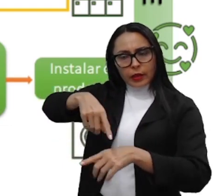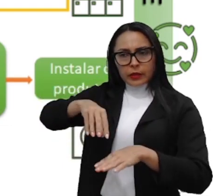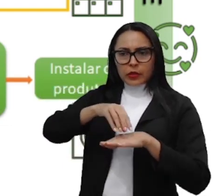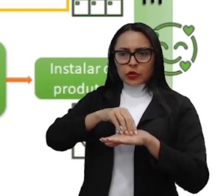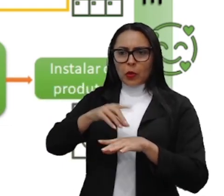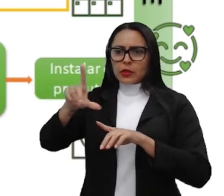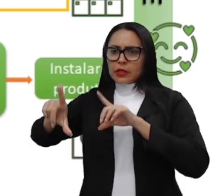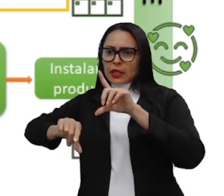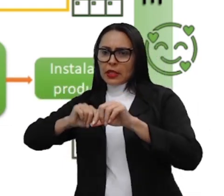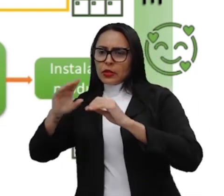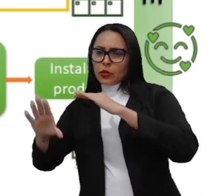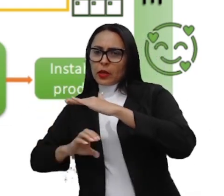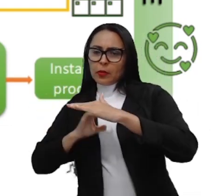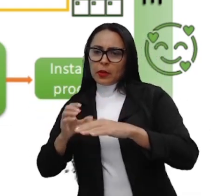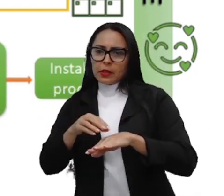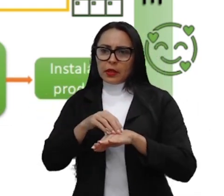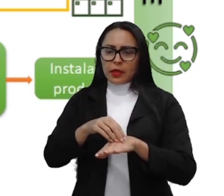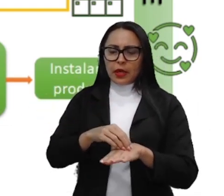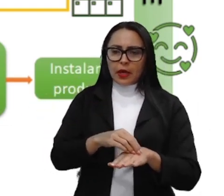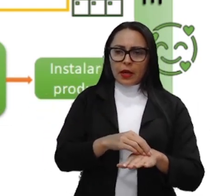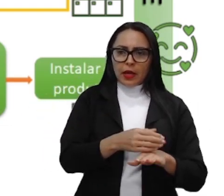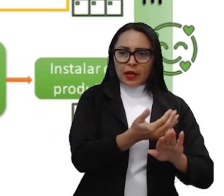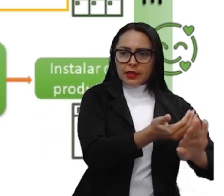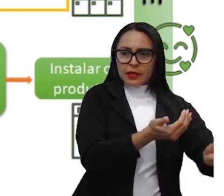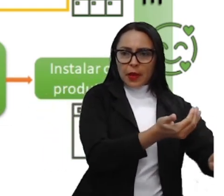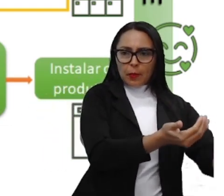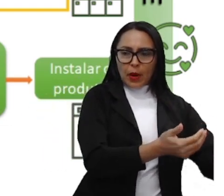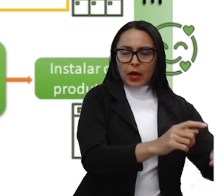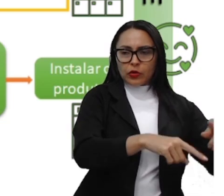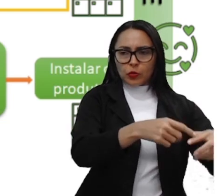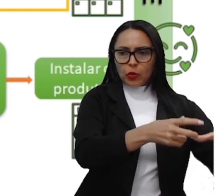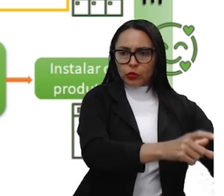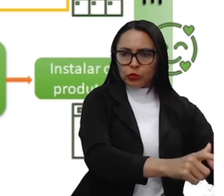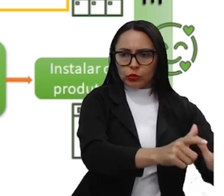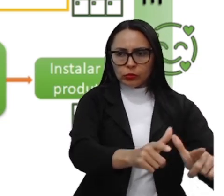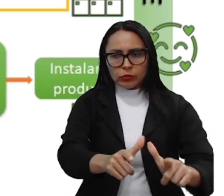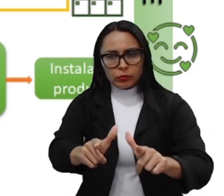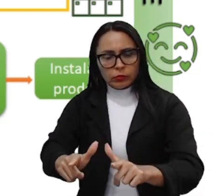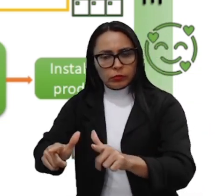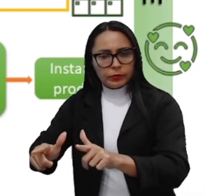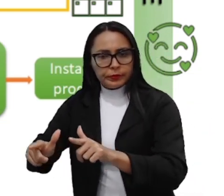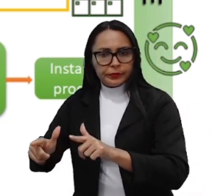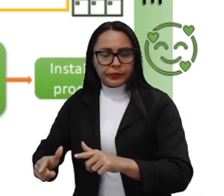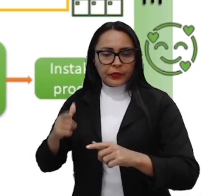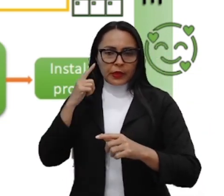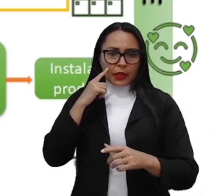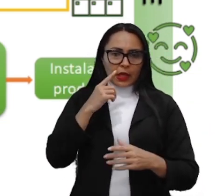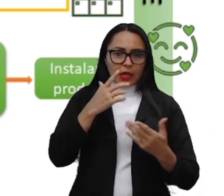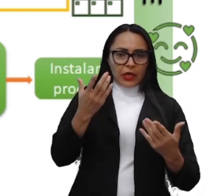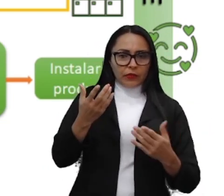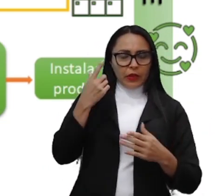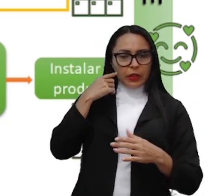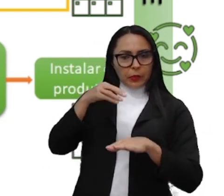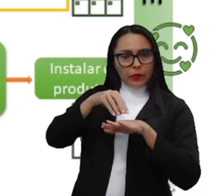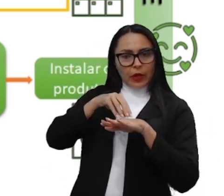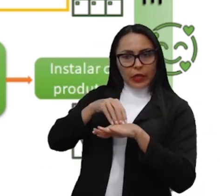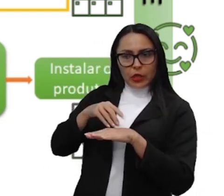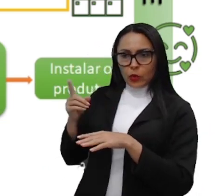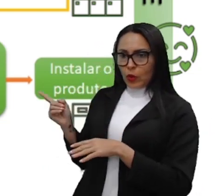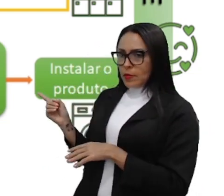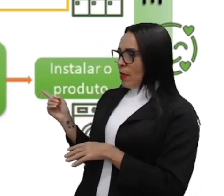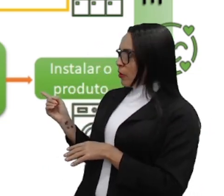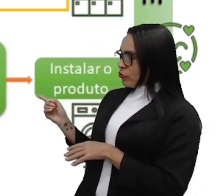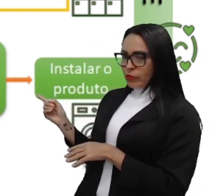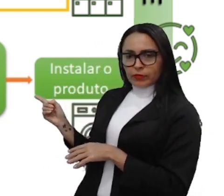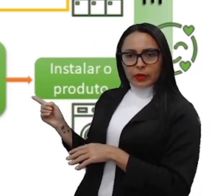de transporte, separa os produtos, daí vai para a entrega, o carregamento do veículo,